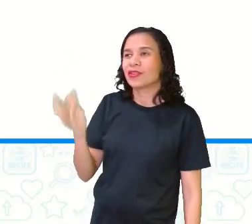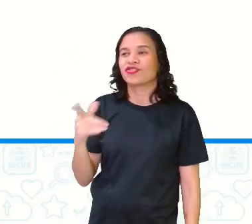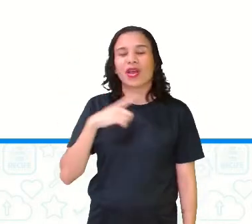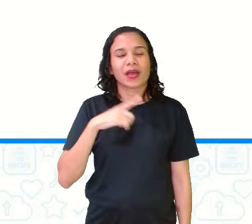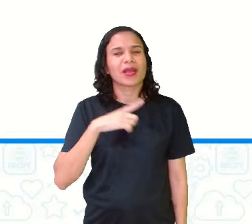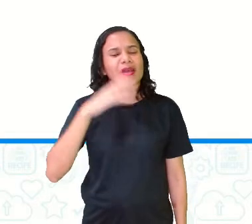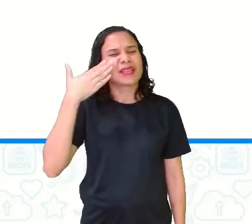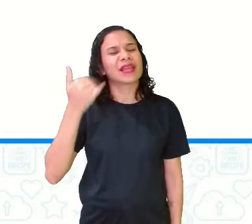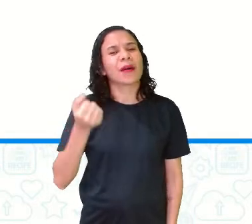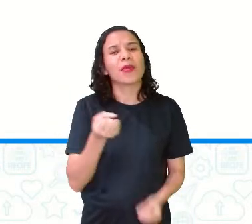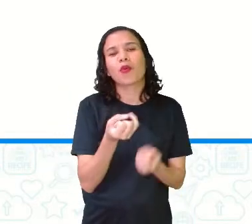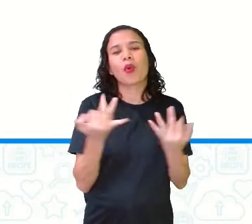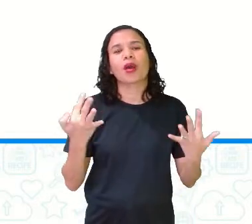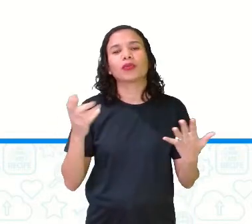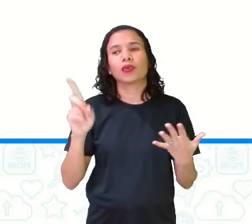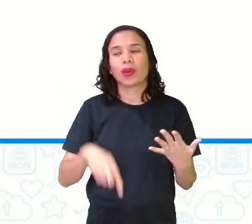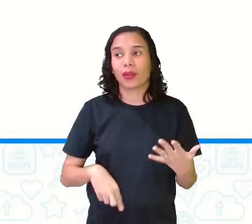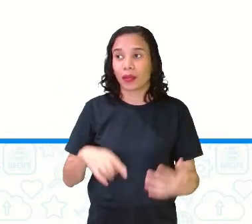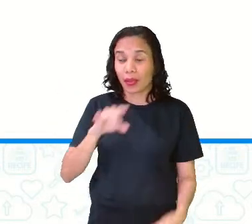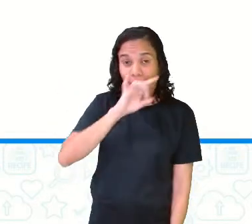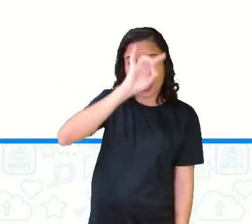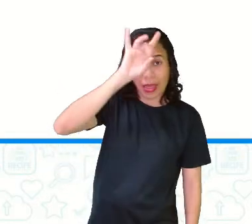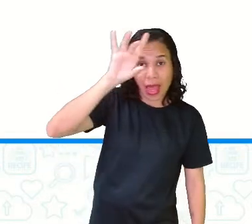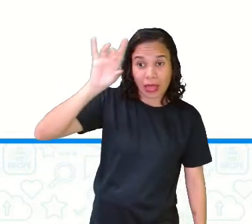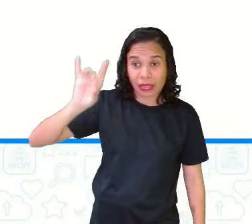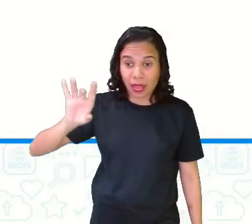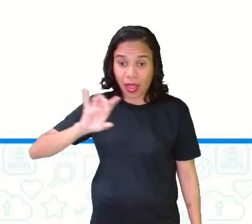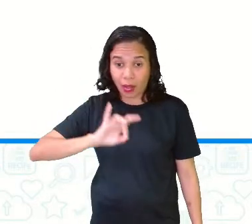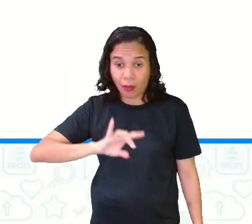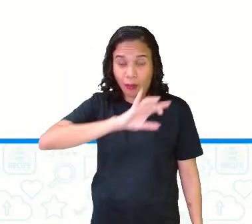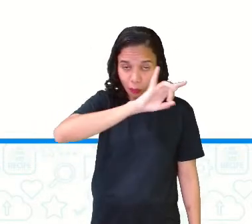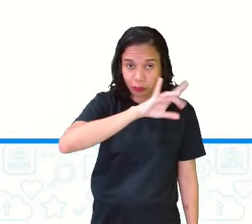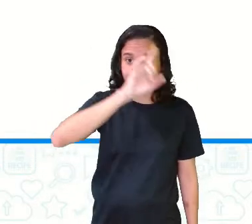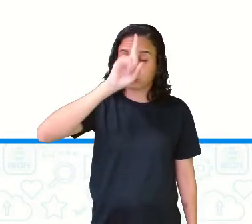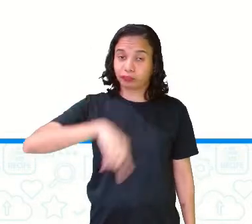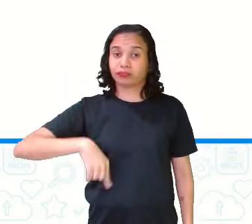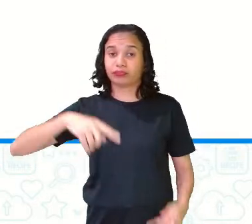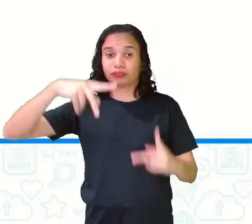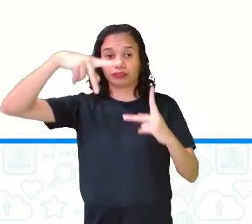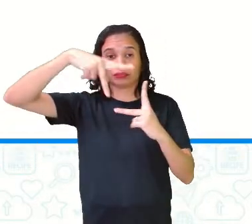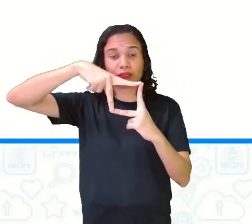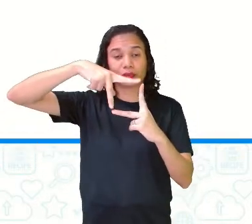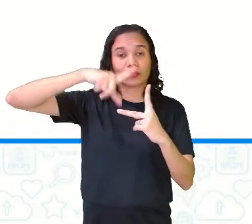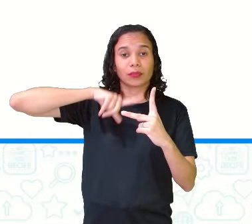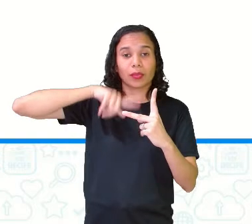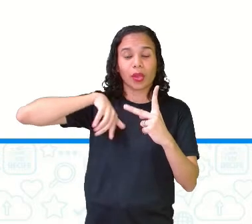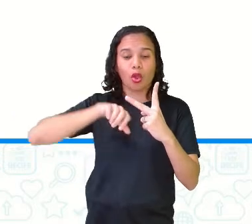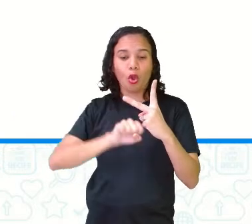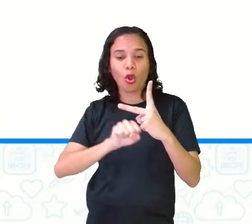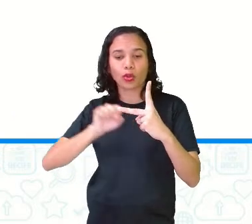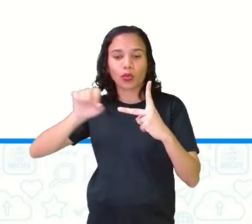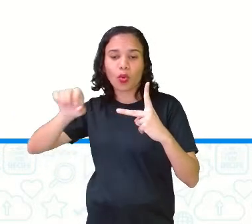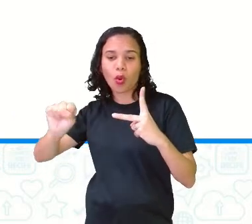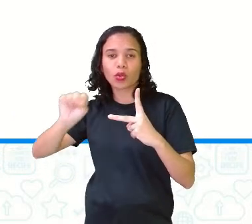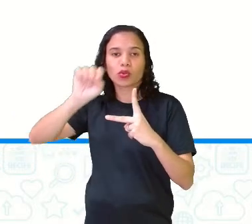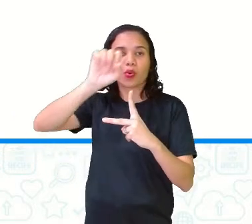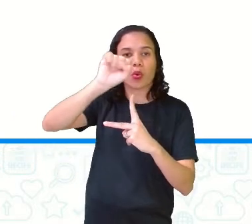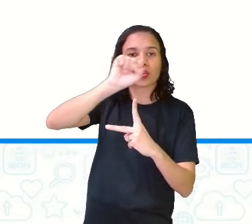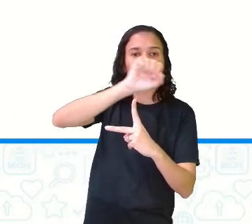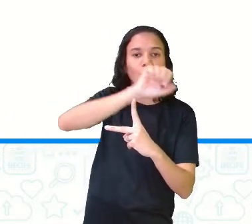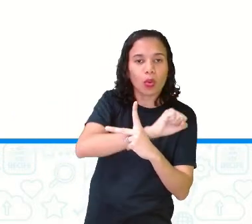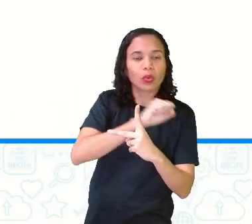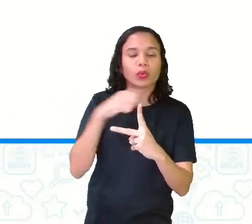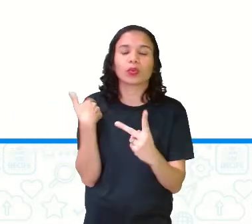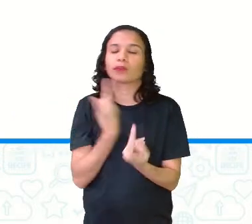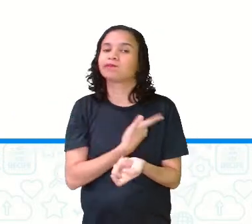a medida dos lados. Cada lado desse polígono tem 8 centímetros. A gente